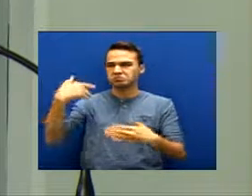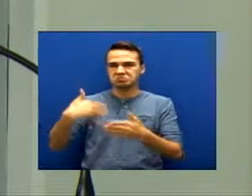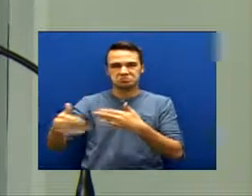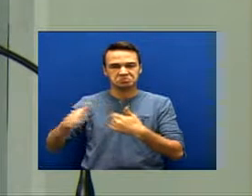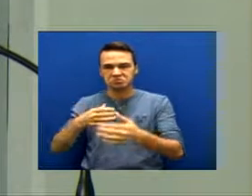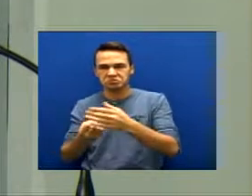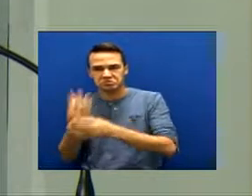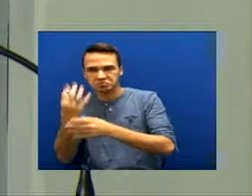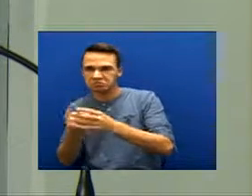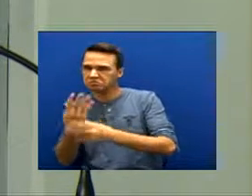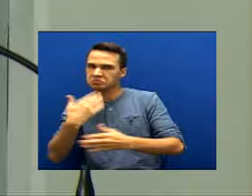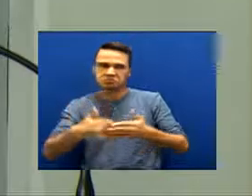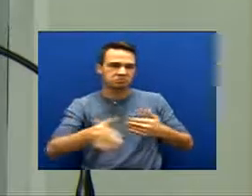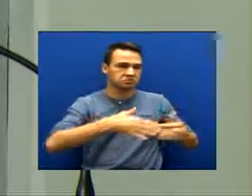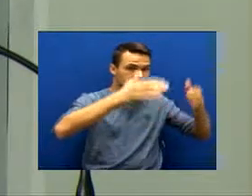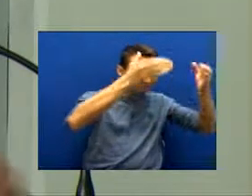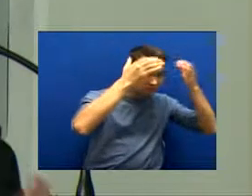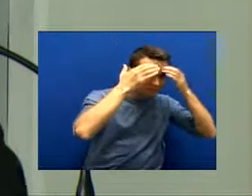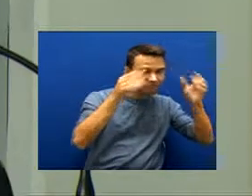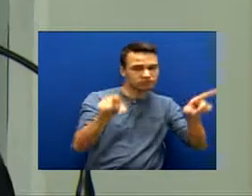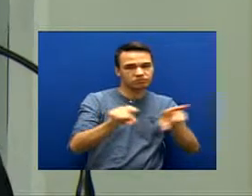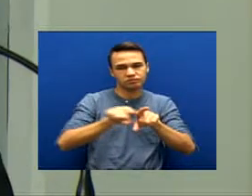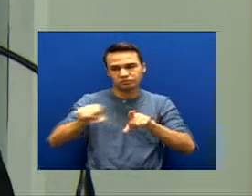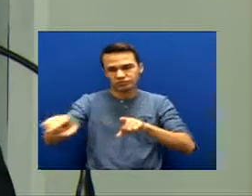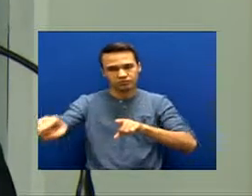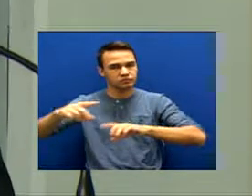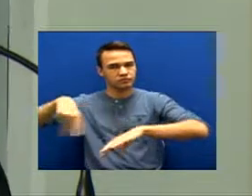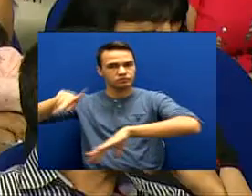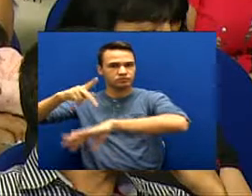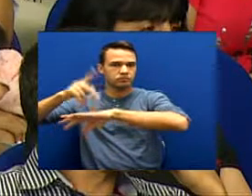número 46, que já